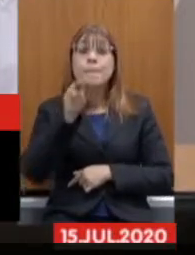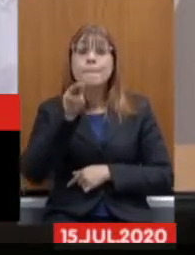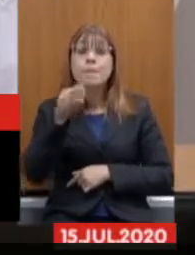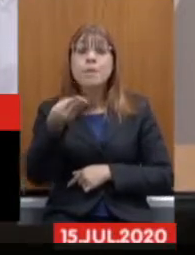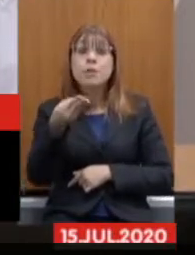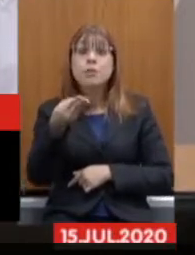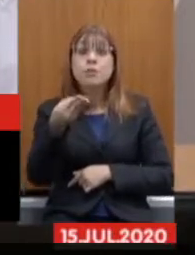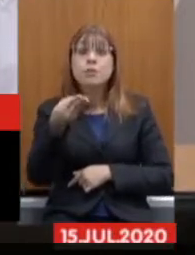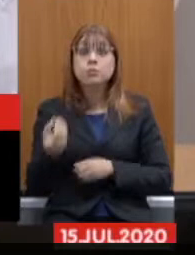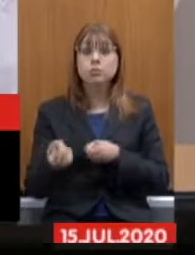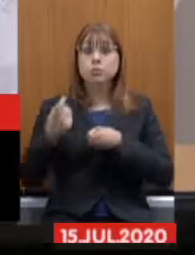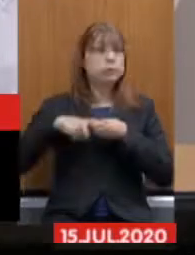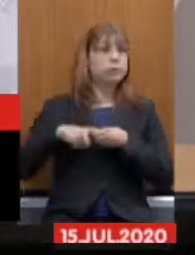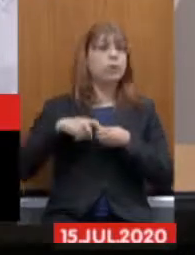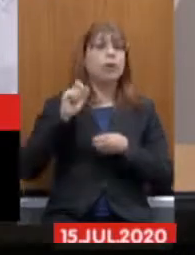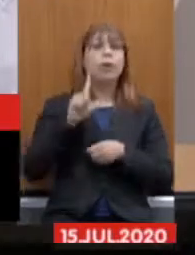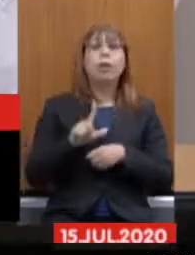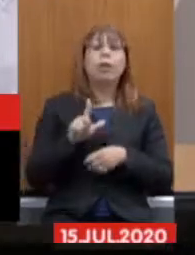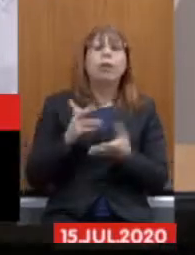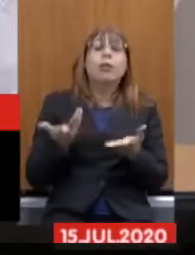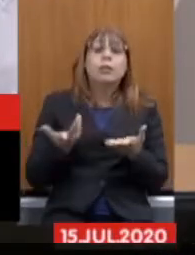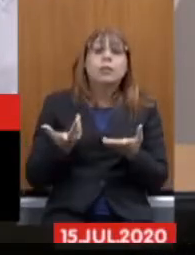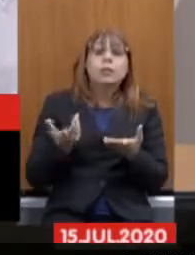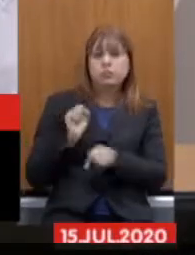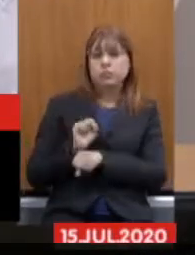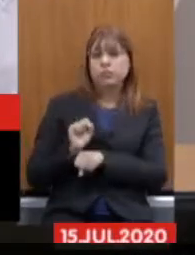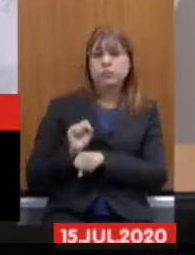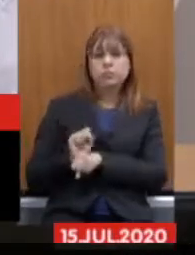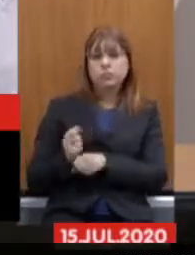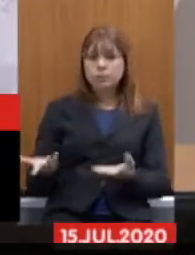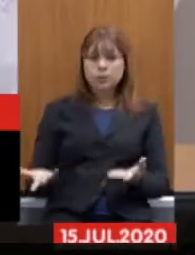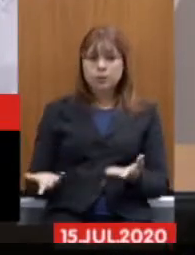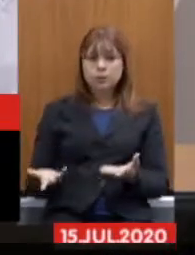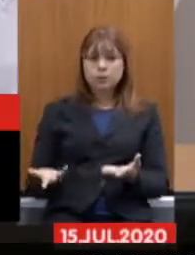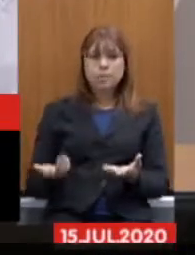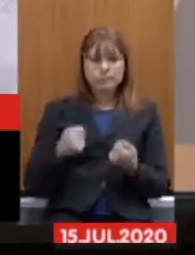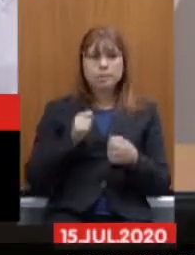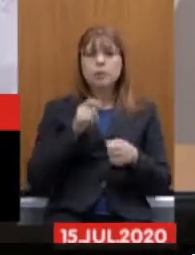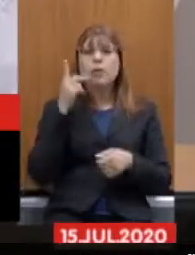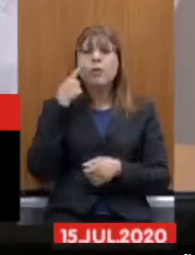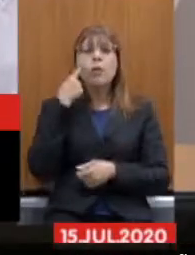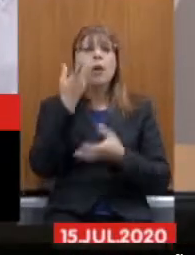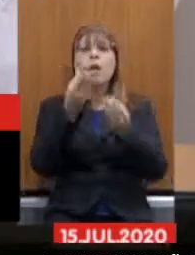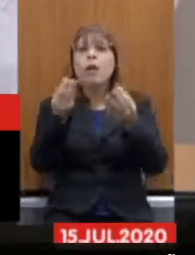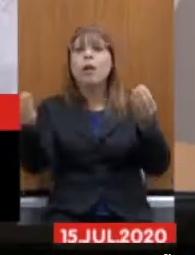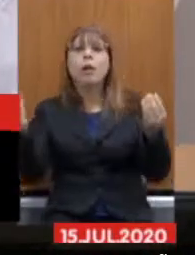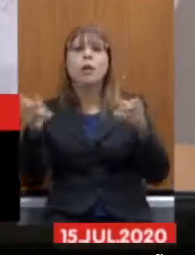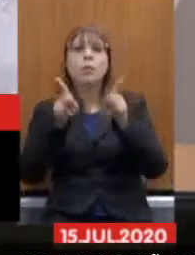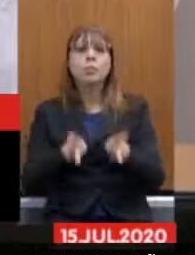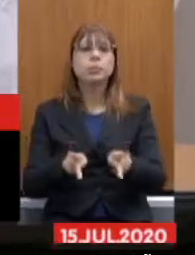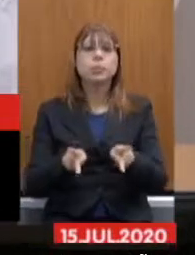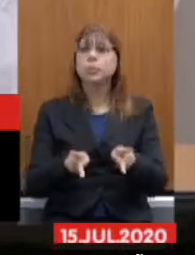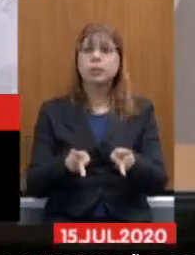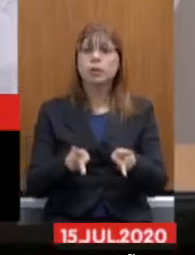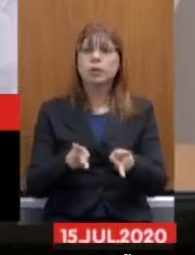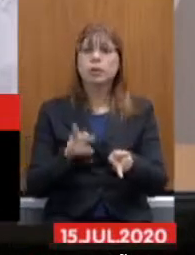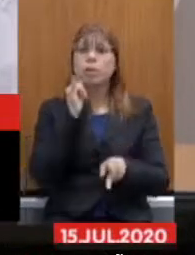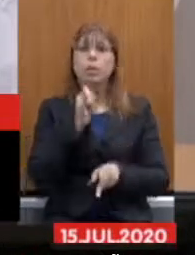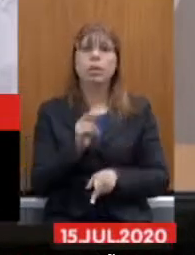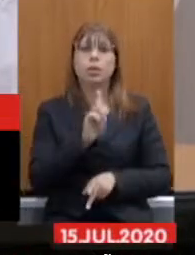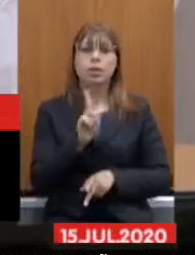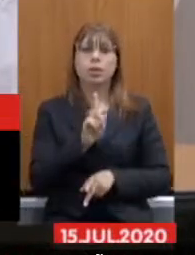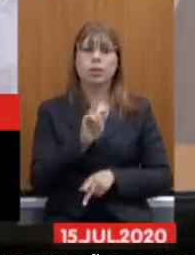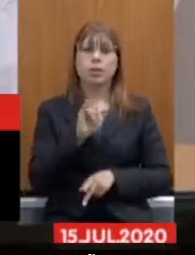sonegação esperamos e vamos manter sua operação e falar com mais donos o boqueirão